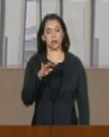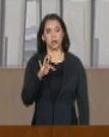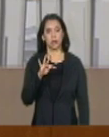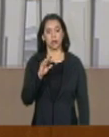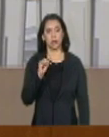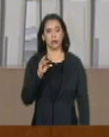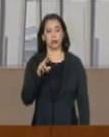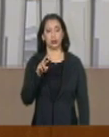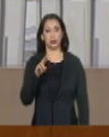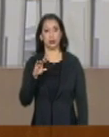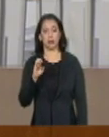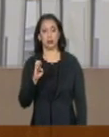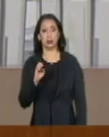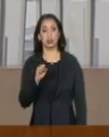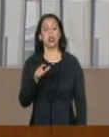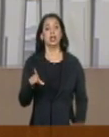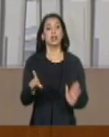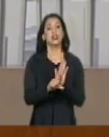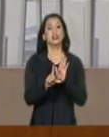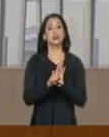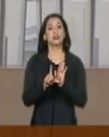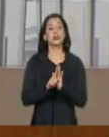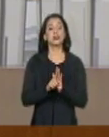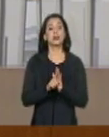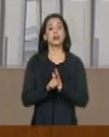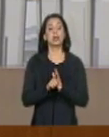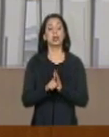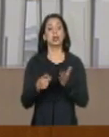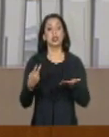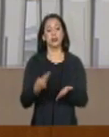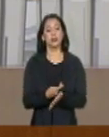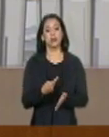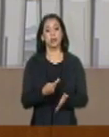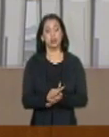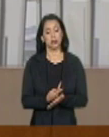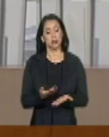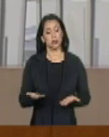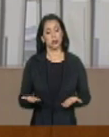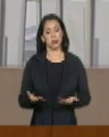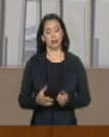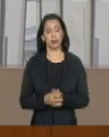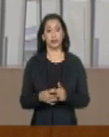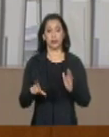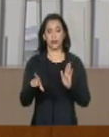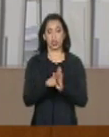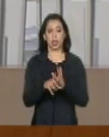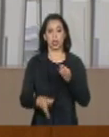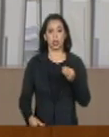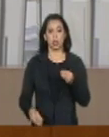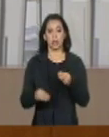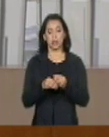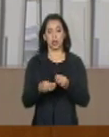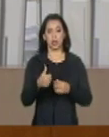E essa lei veio a ser sancionada. Lei Complementar 135 de